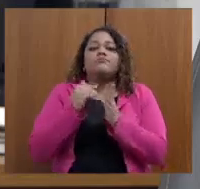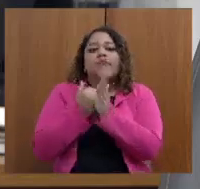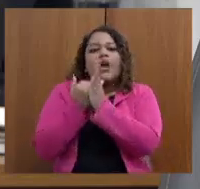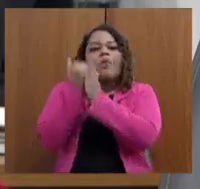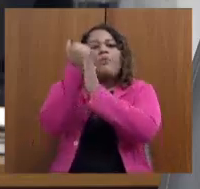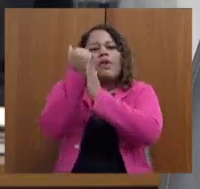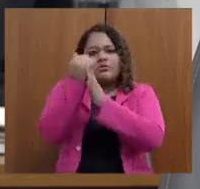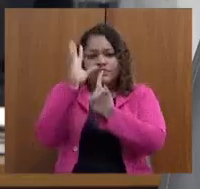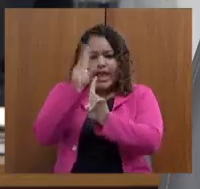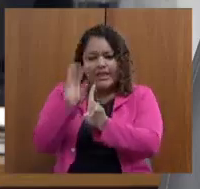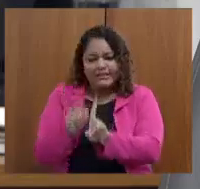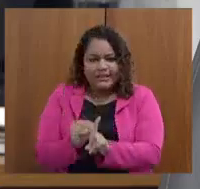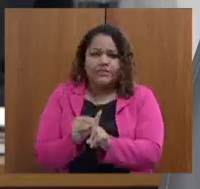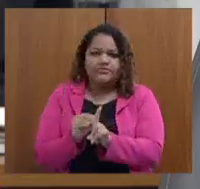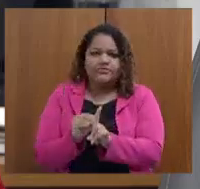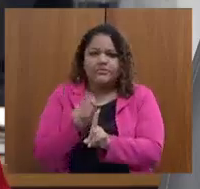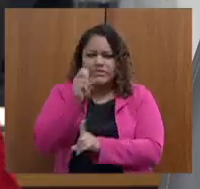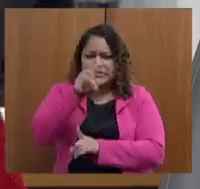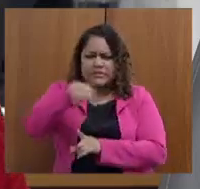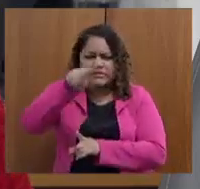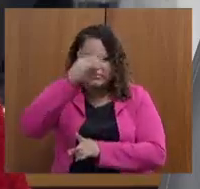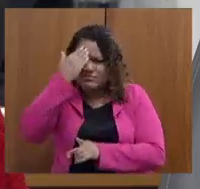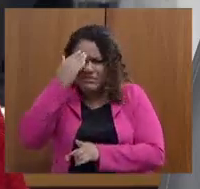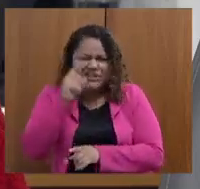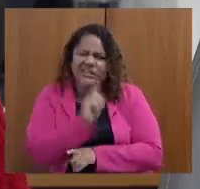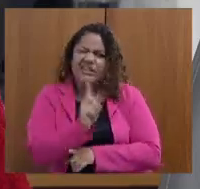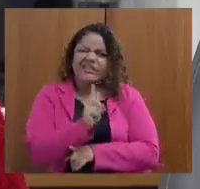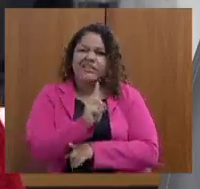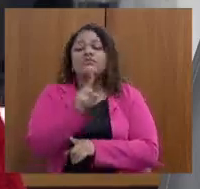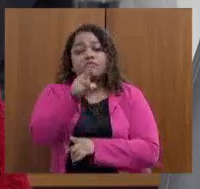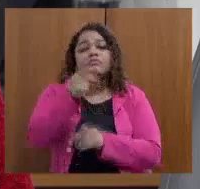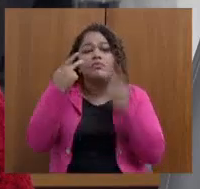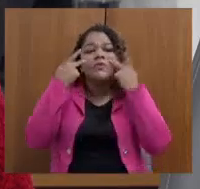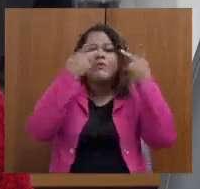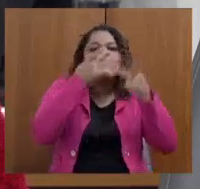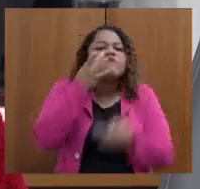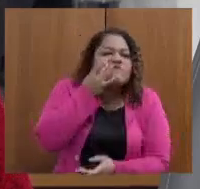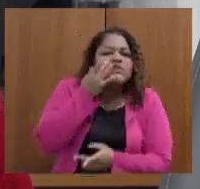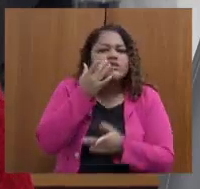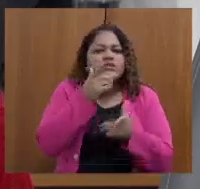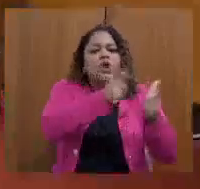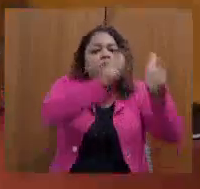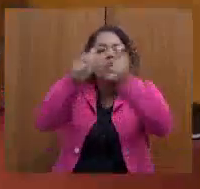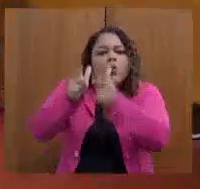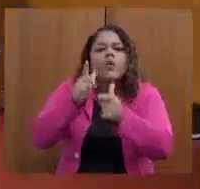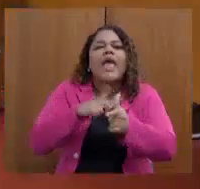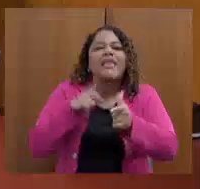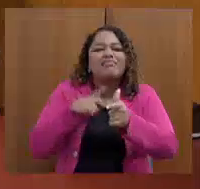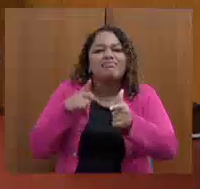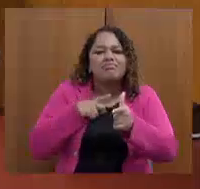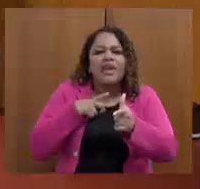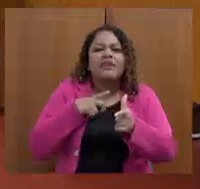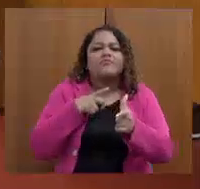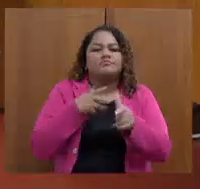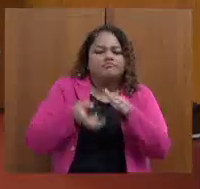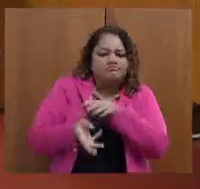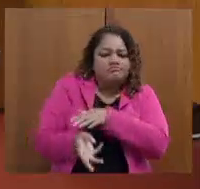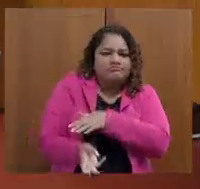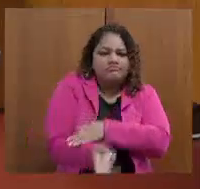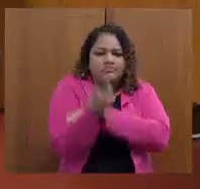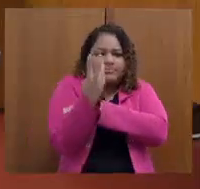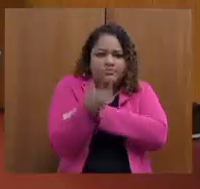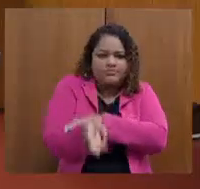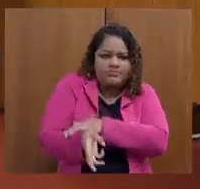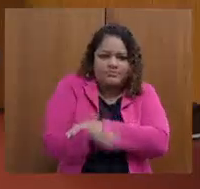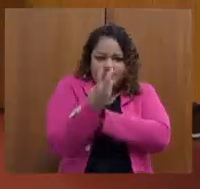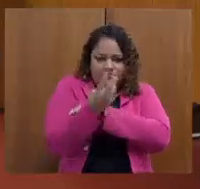se alguém acha que isso não existe visite regiões onde tem mineração com essa característica de transição os homens que ficam pouco tempo